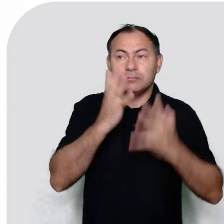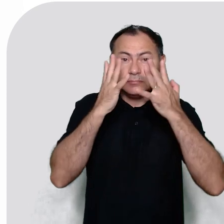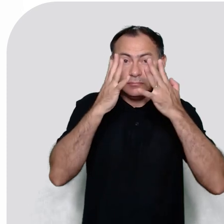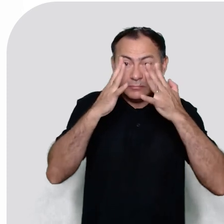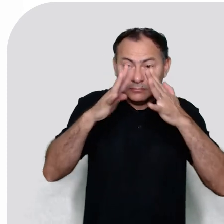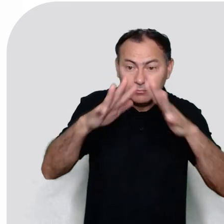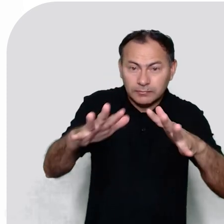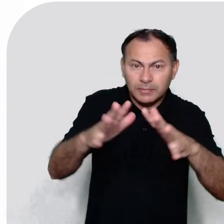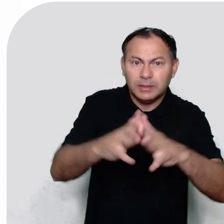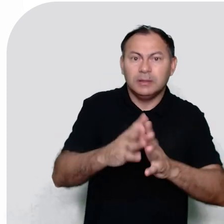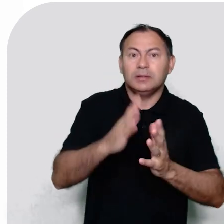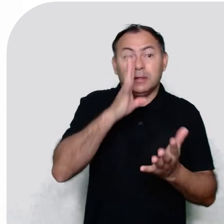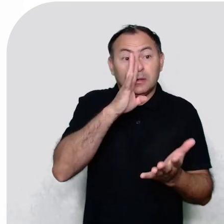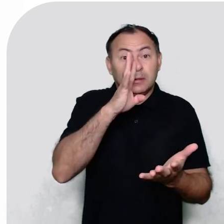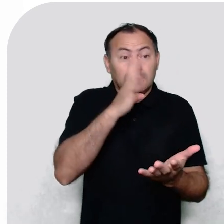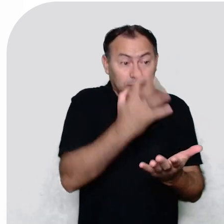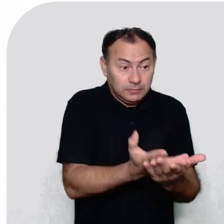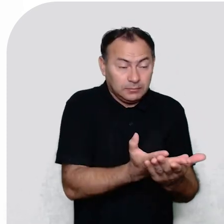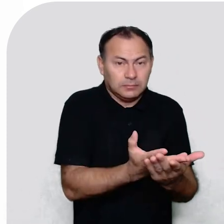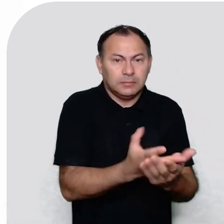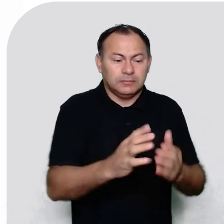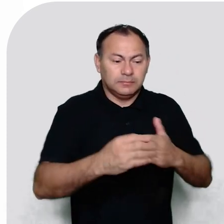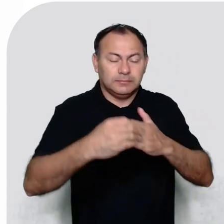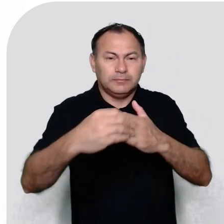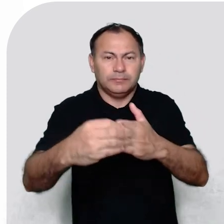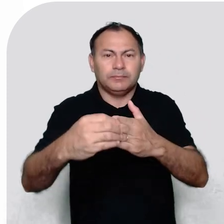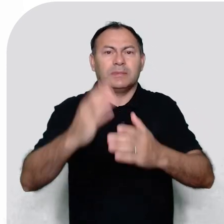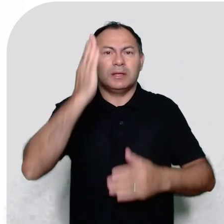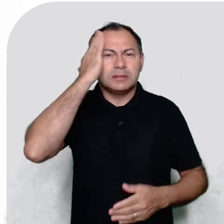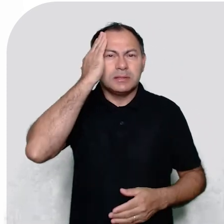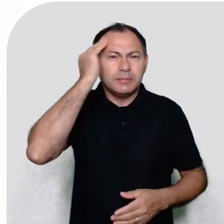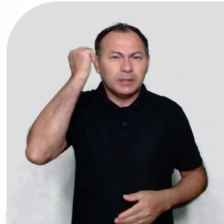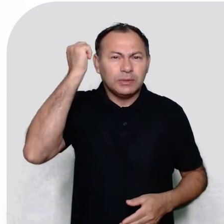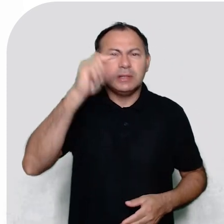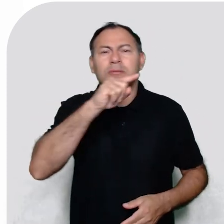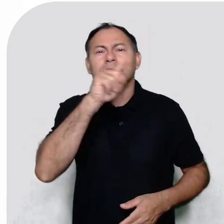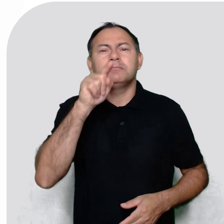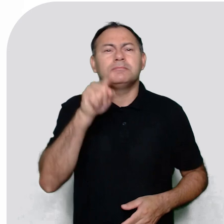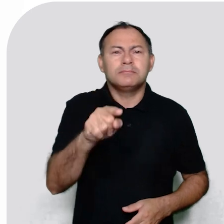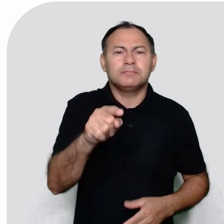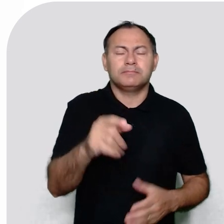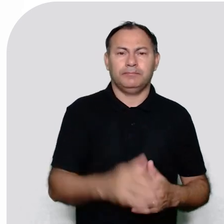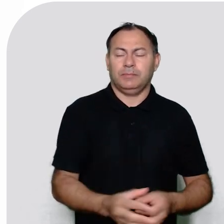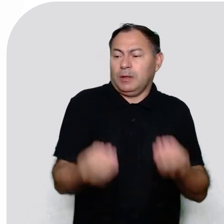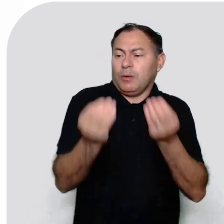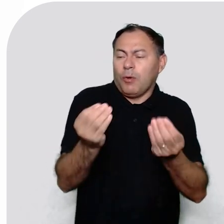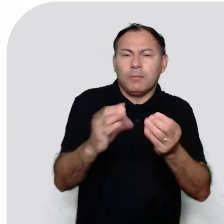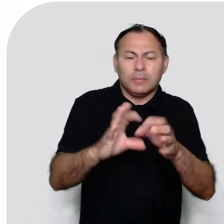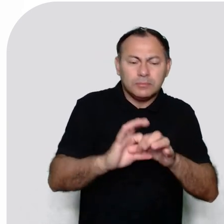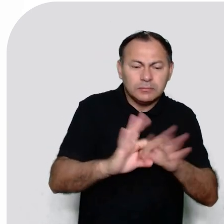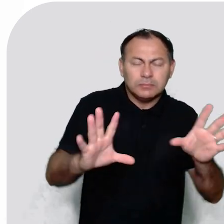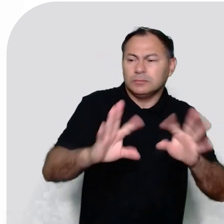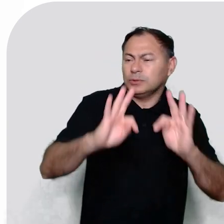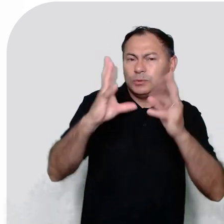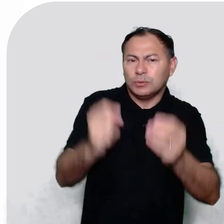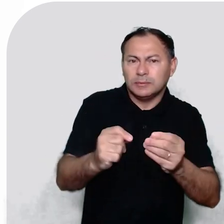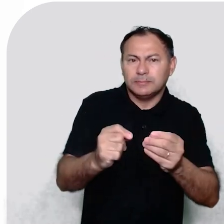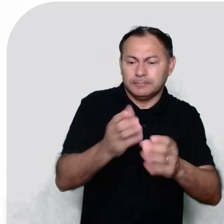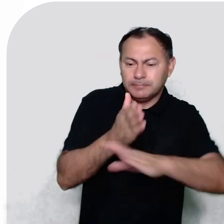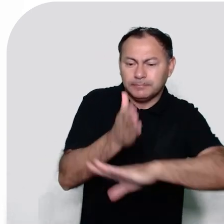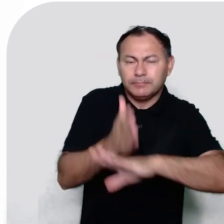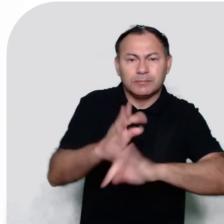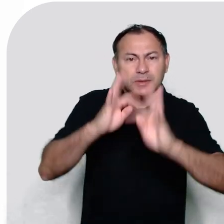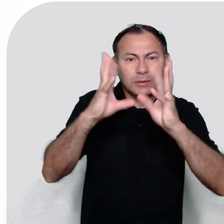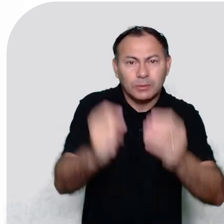contemplação e de admiração que conduzem à sabedoria? Como permitir, sobretudo, o acesso